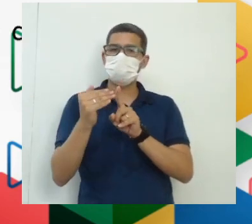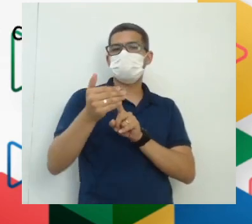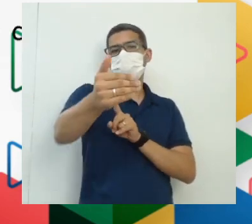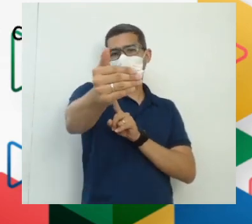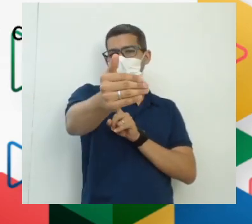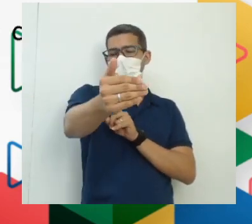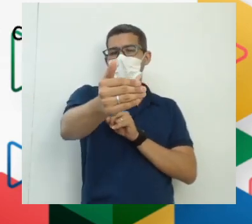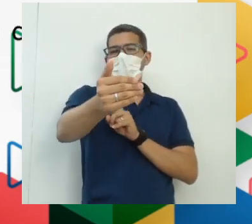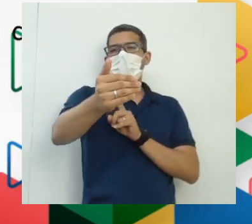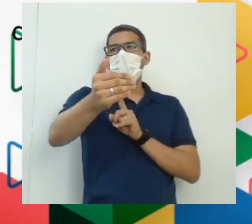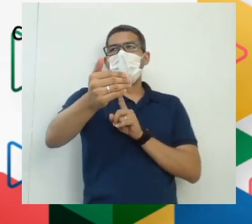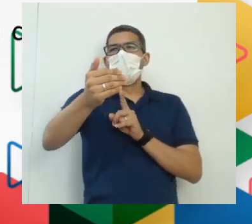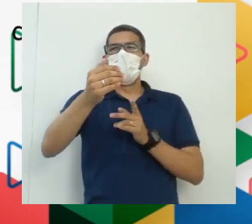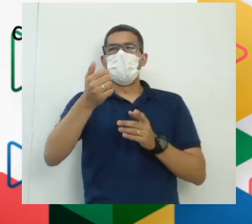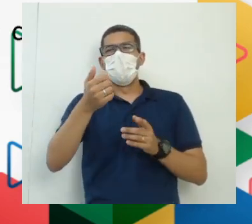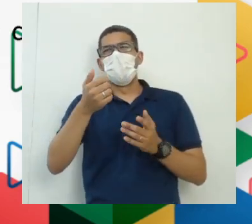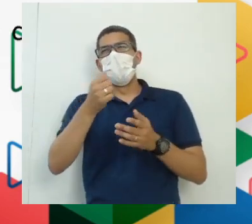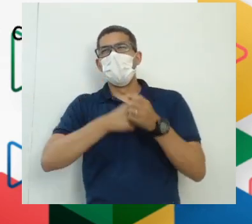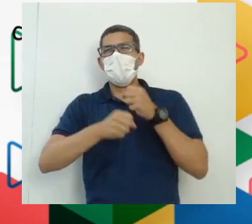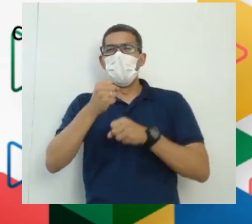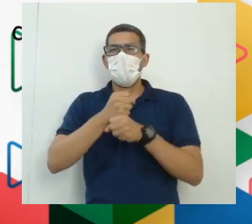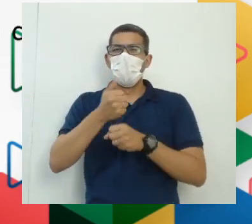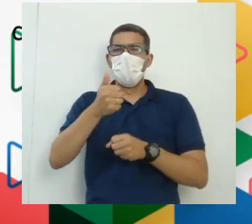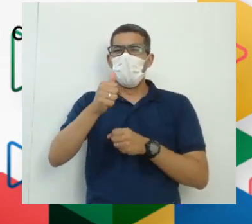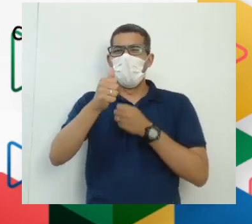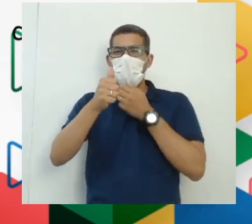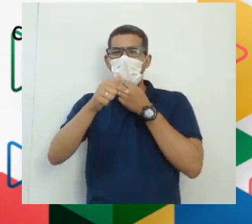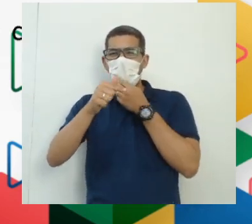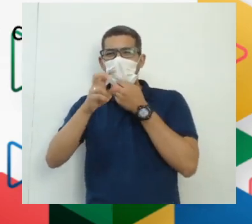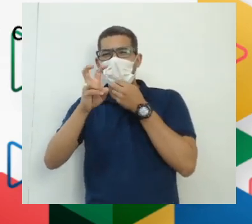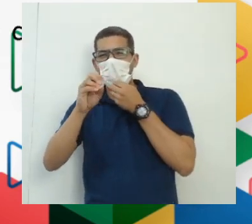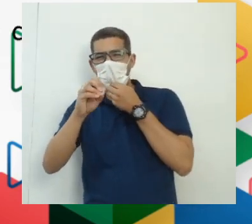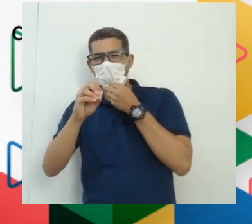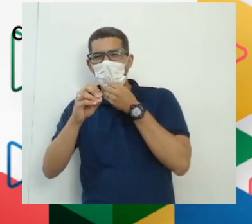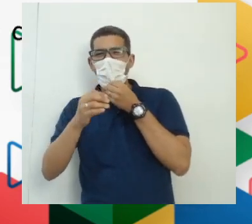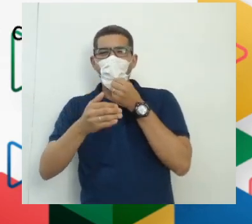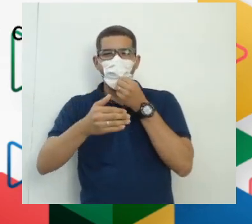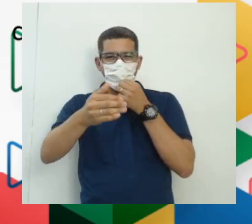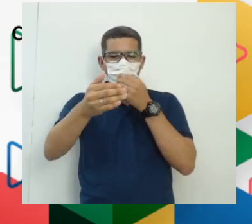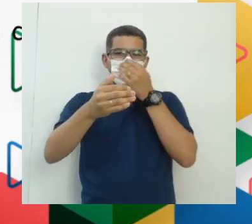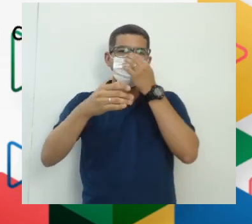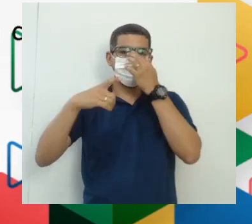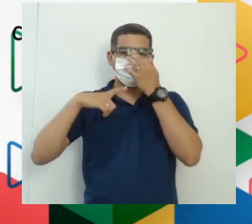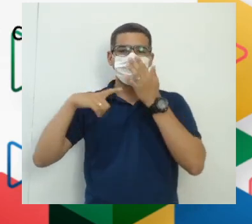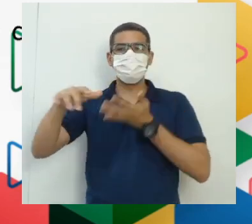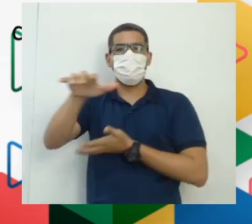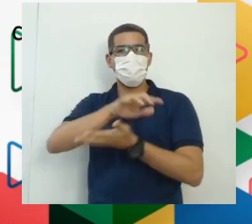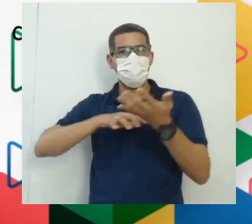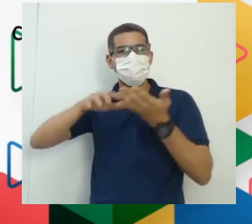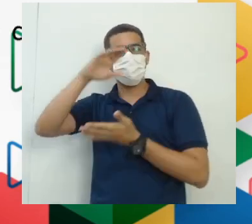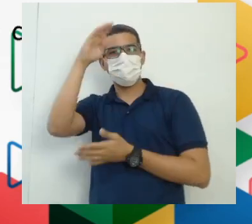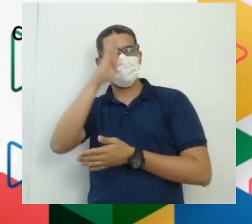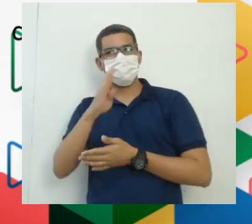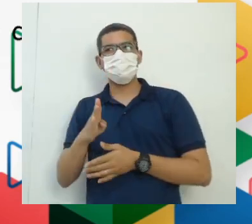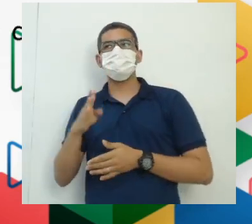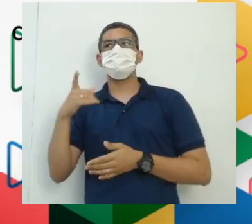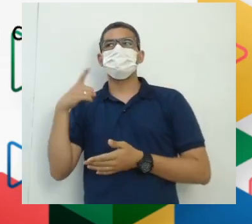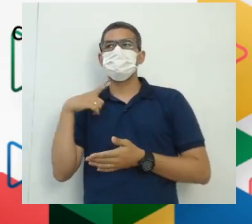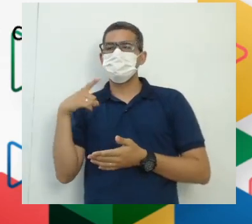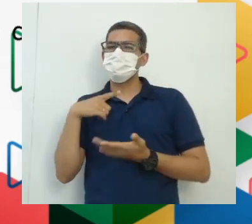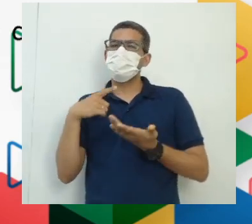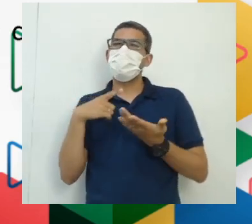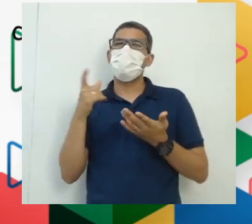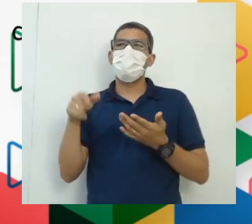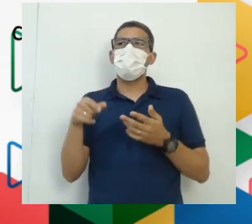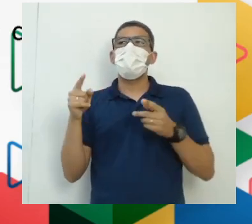ou seja, de 1750 para frente, as revoltas que haverão de existir no Brasil, elas terão um